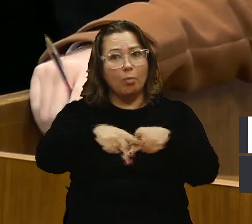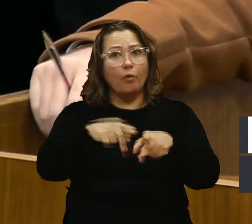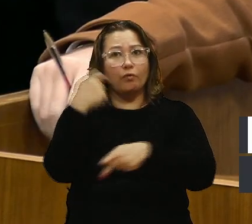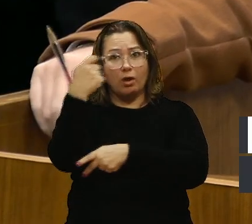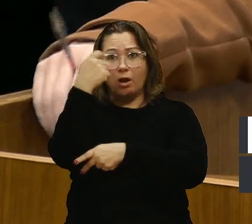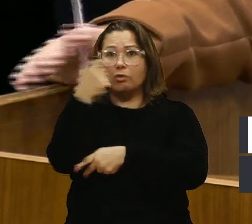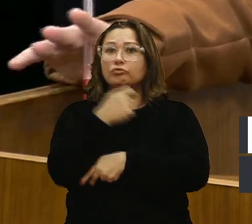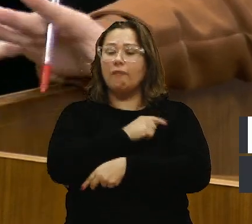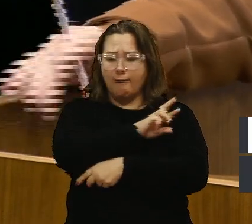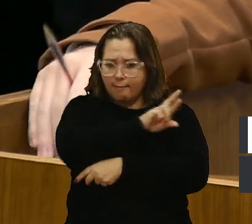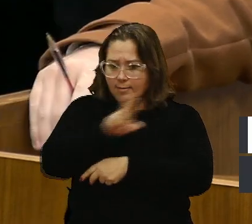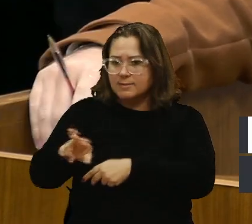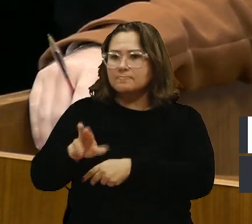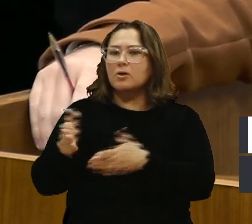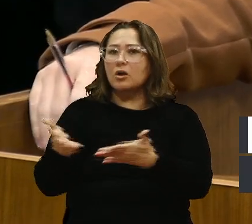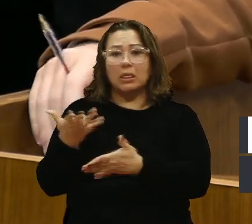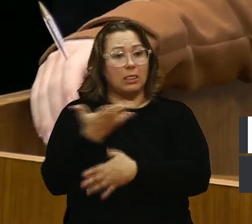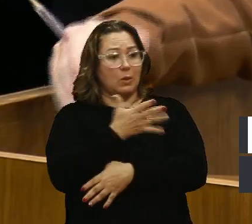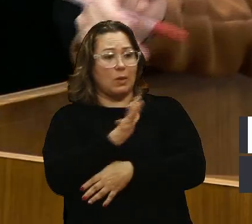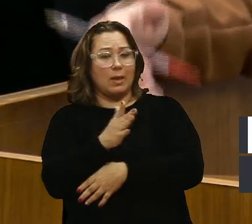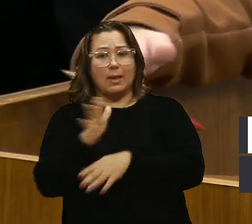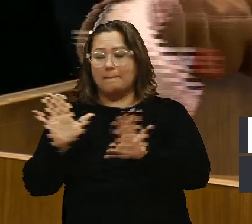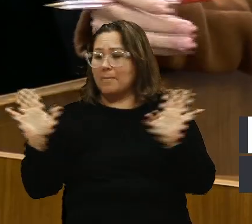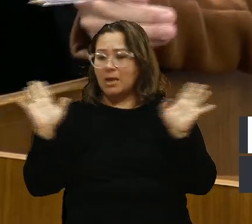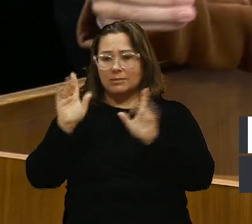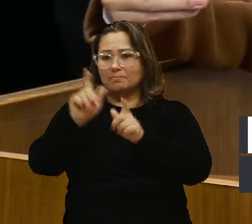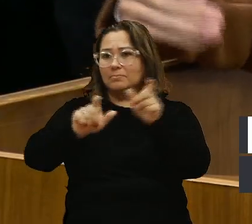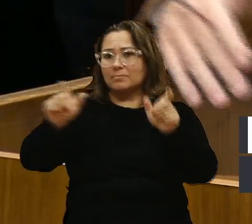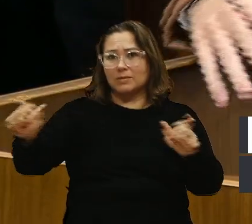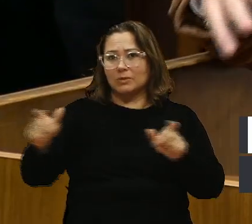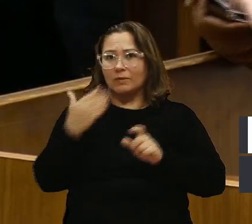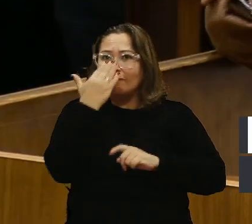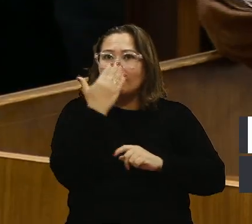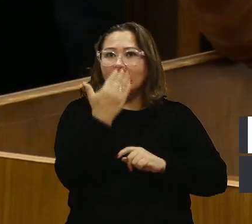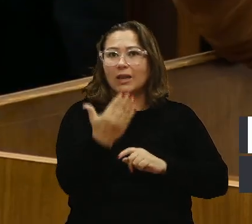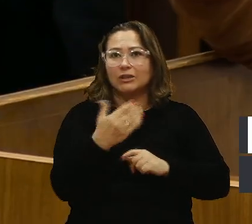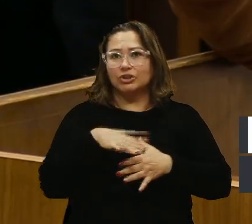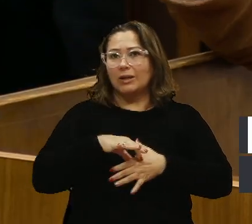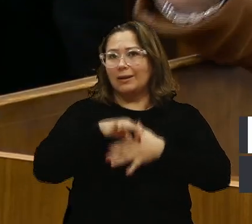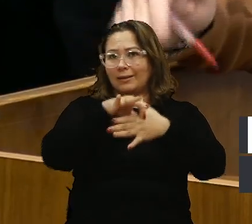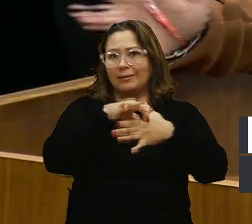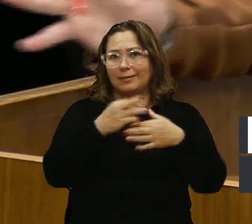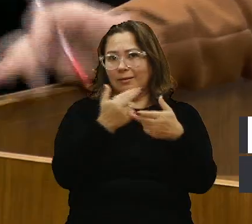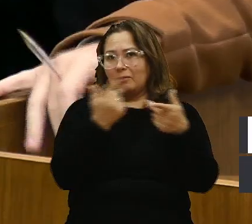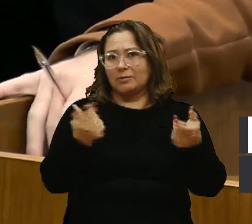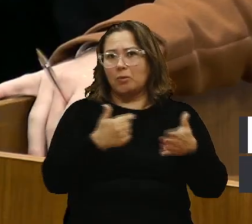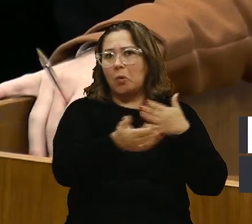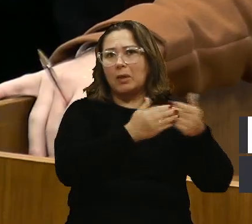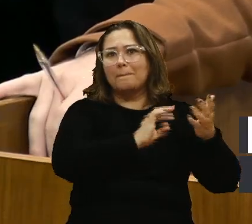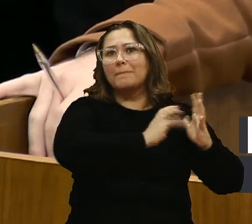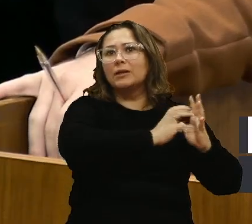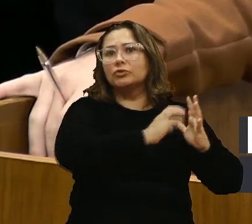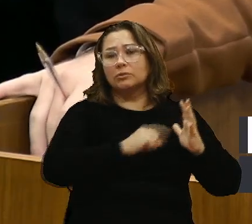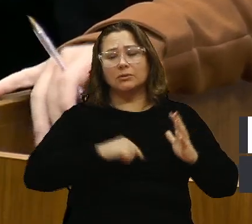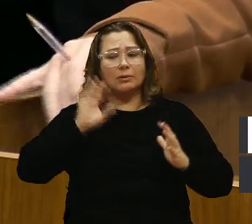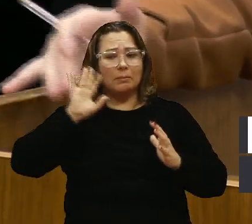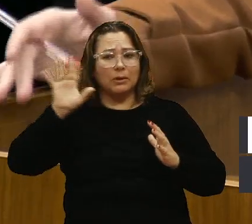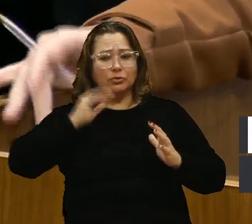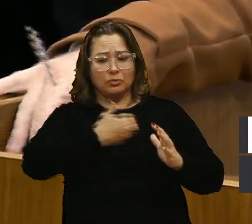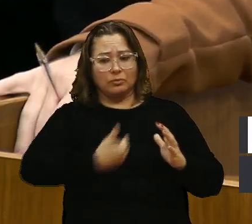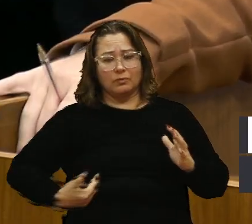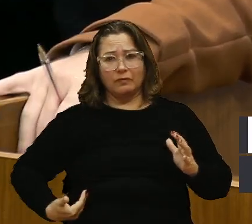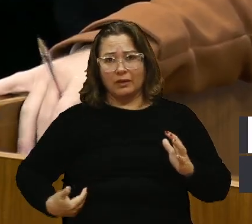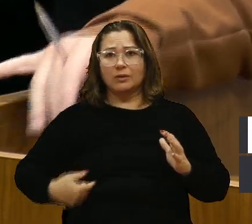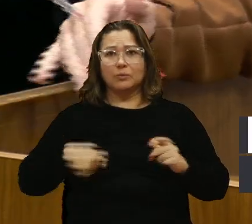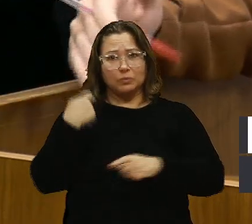vai dar uma resposta esse ano que a gente não quer mais esse tipo de pessoa à frente de qualquer pasta que seja. Imagina um governo tão importante do